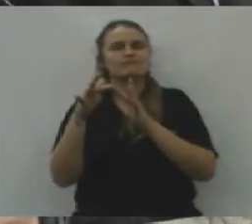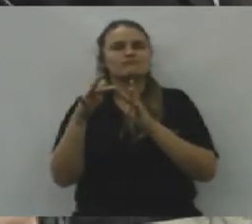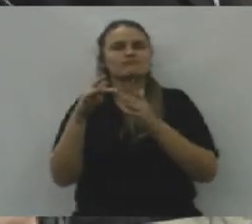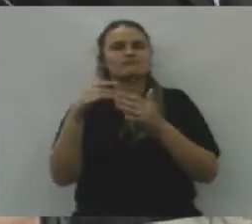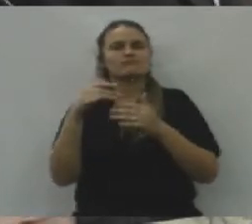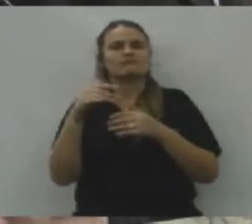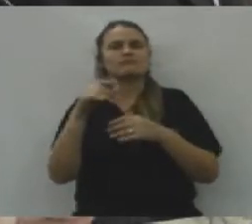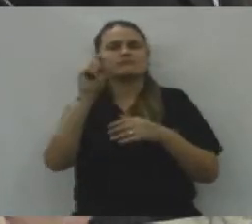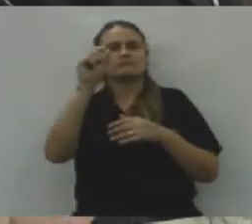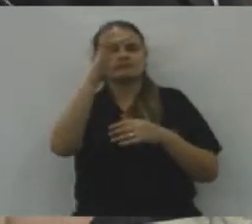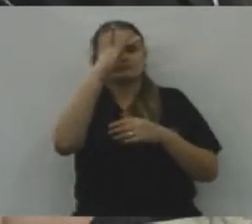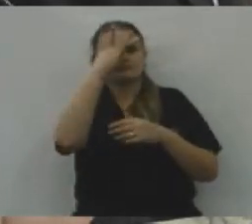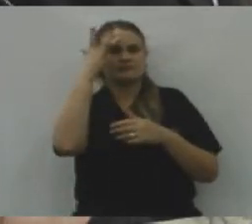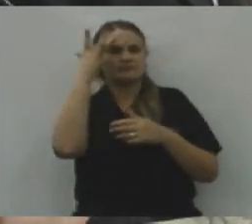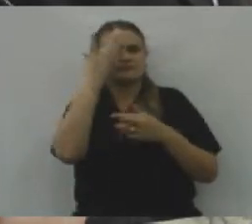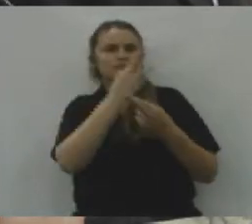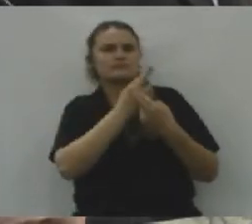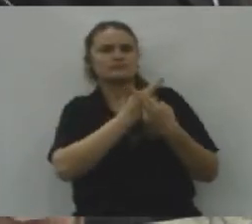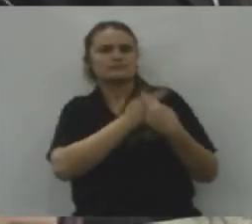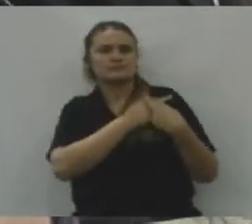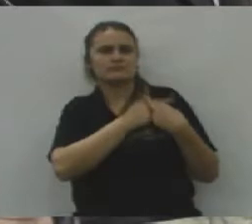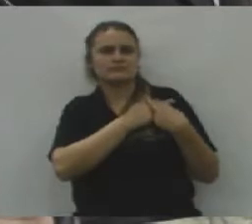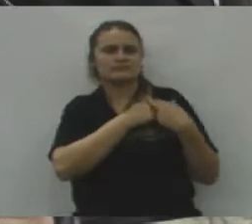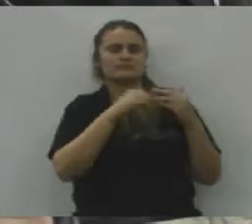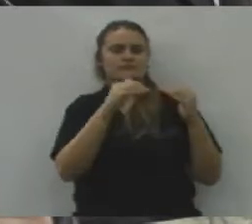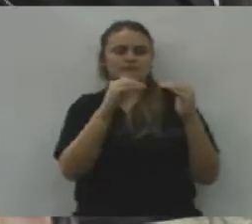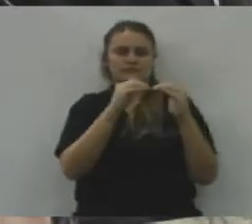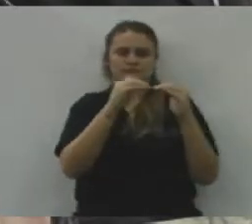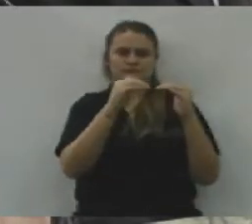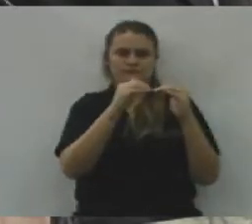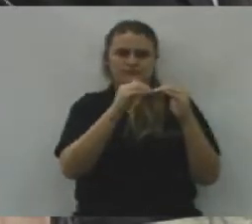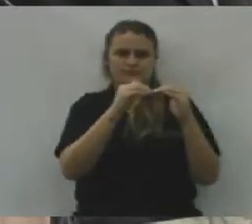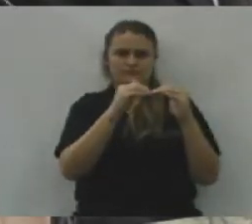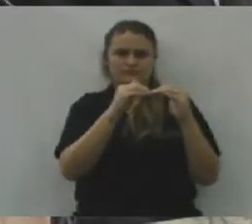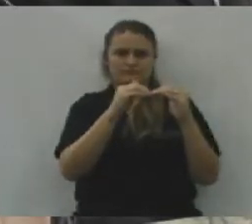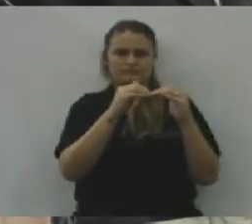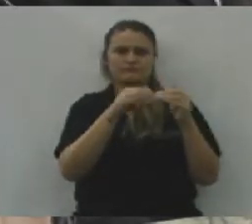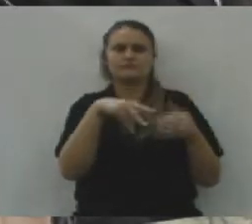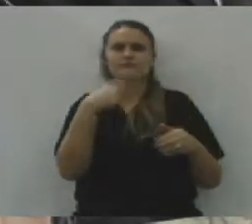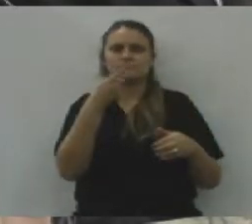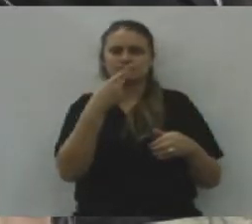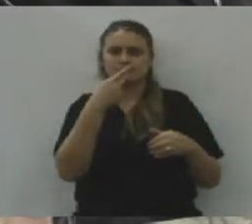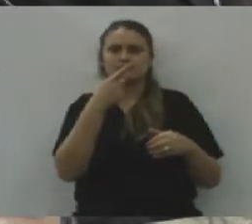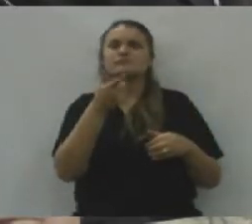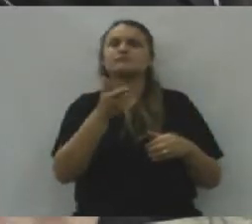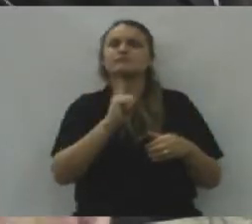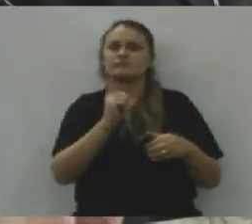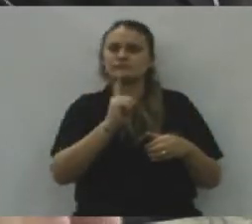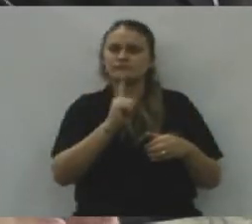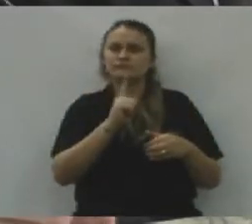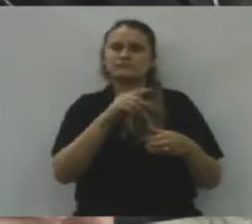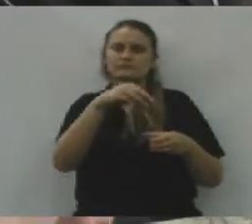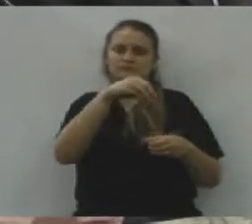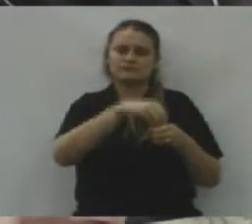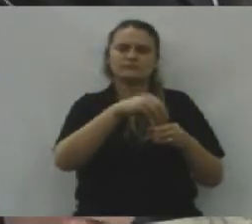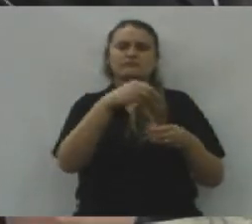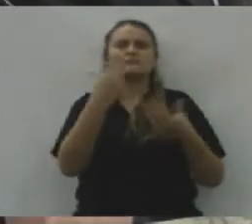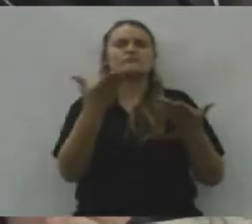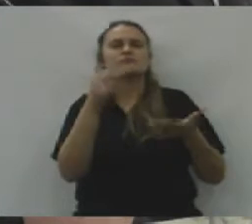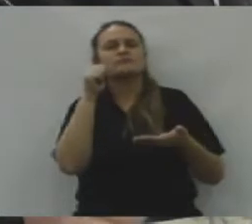com responsáveis pela maternidade. Eles falaram que são passados nos exames